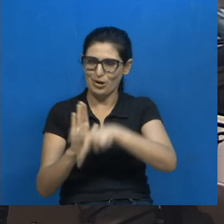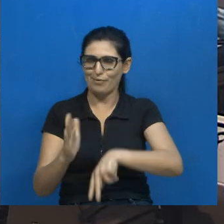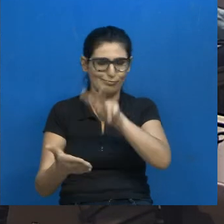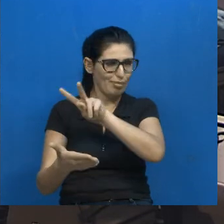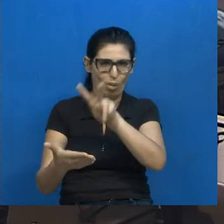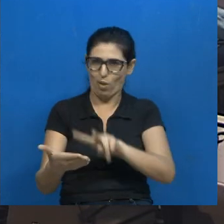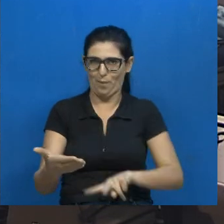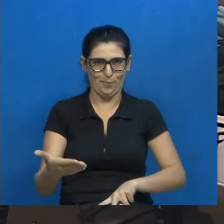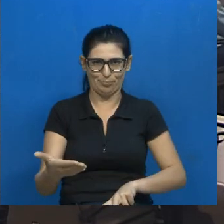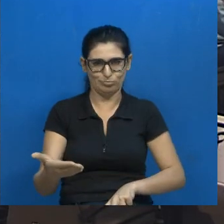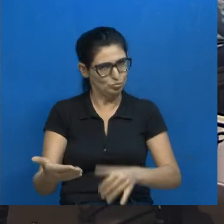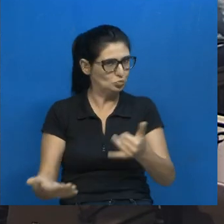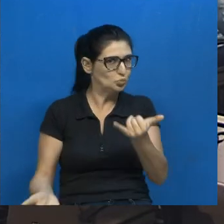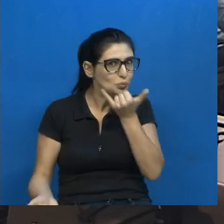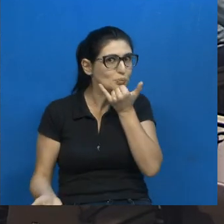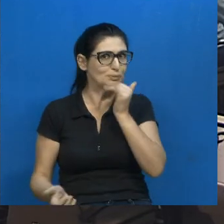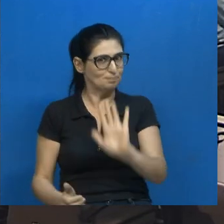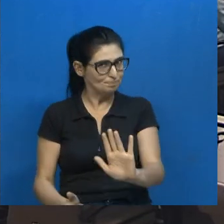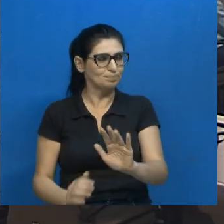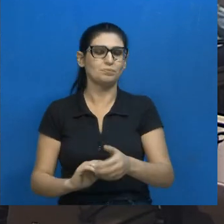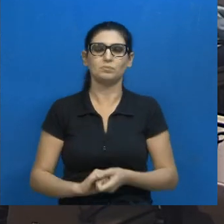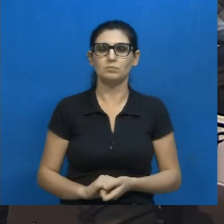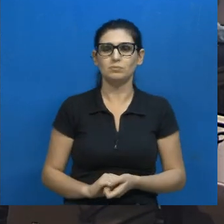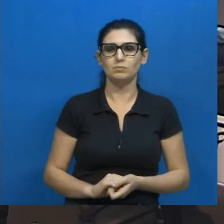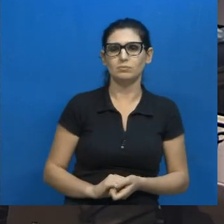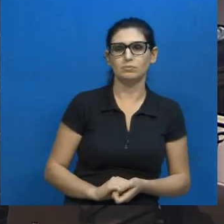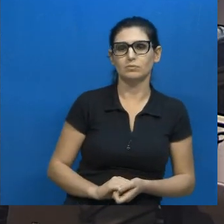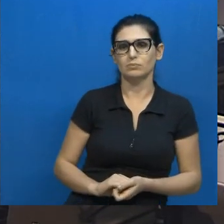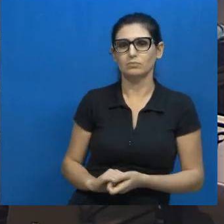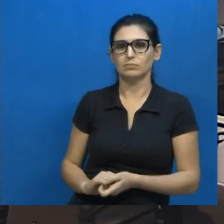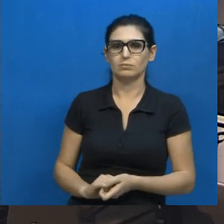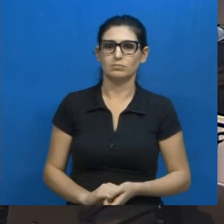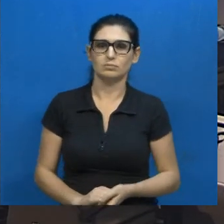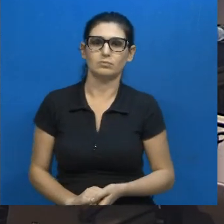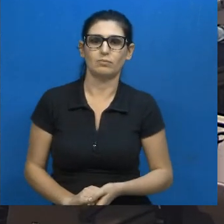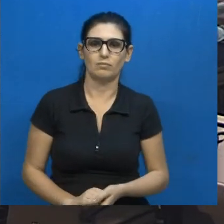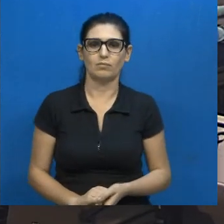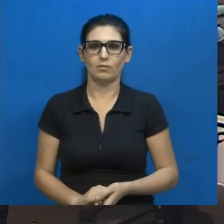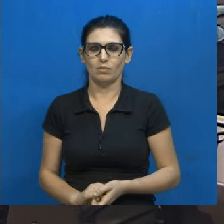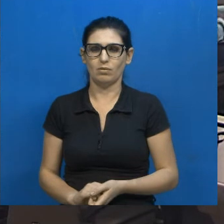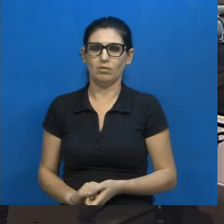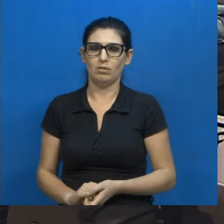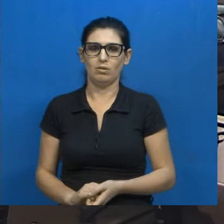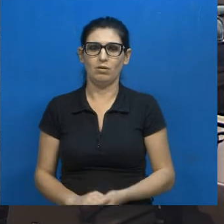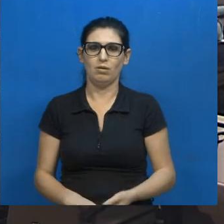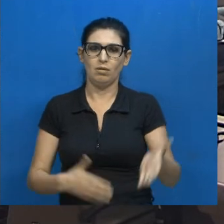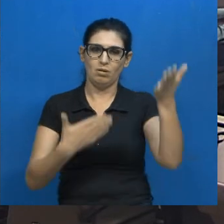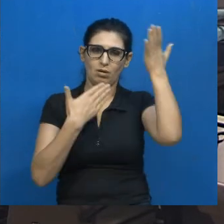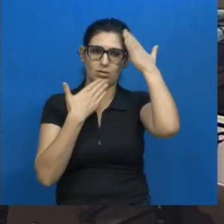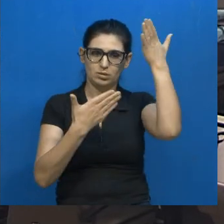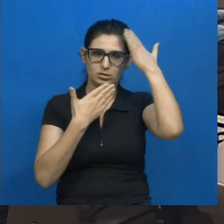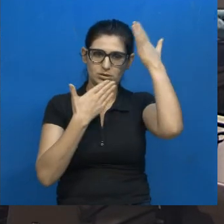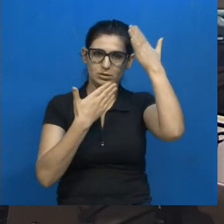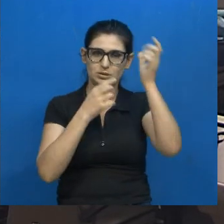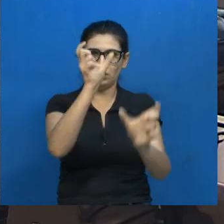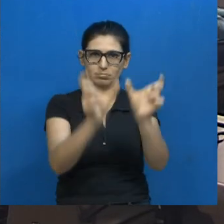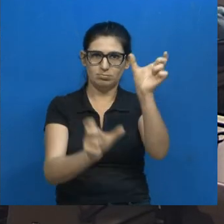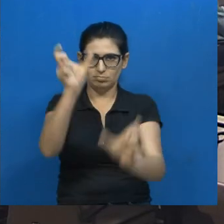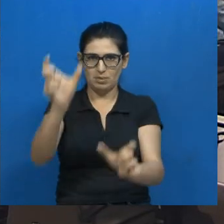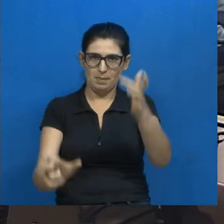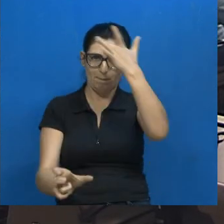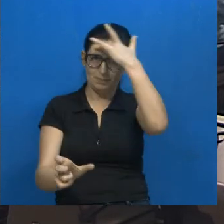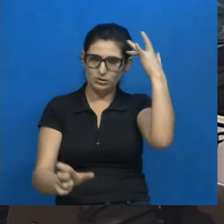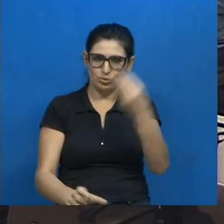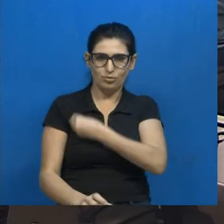Pessoal, Rafael, consideração? Eu queria agradecer vocês pela presença,